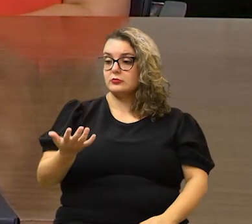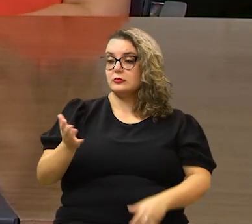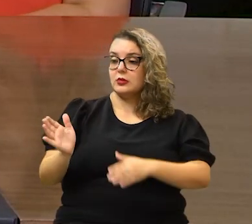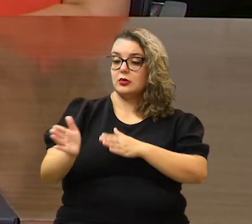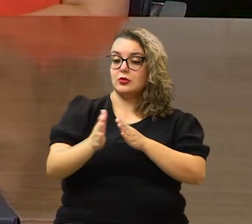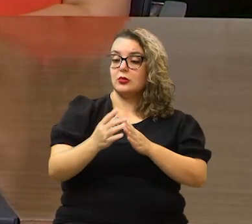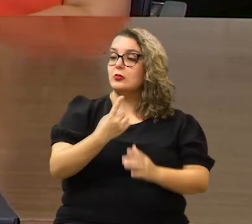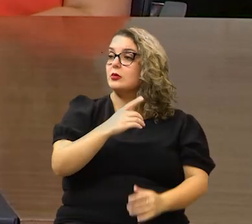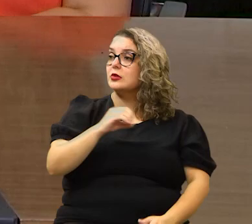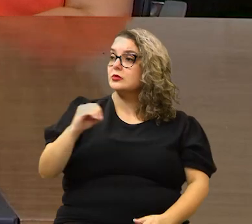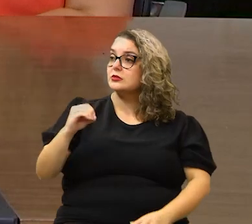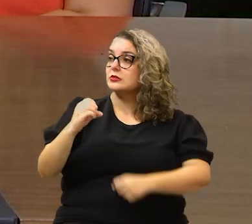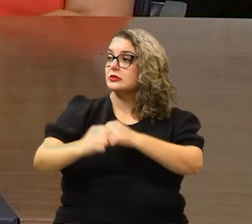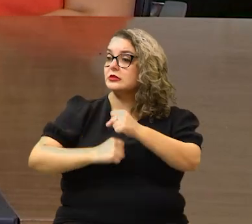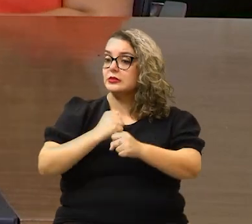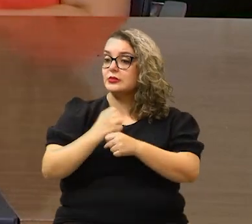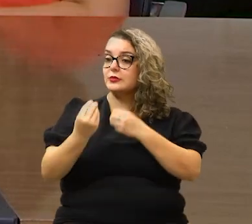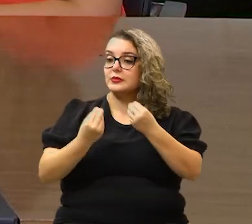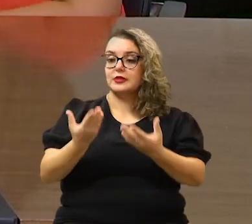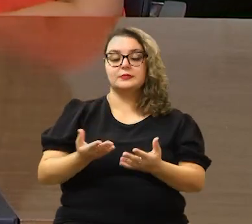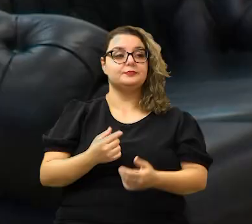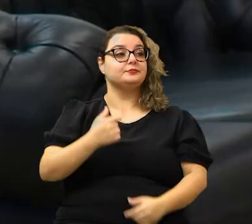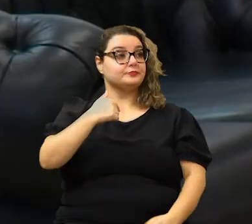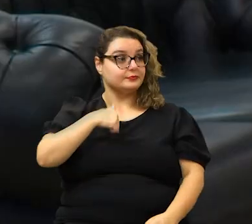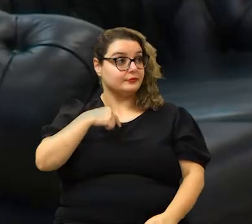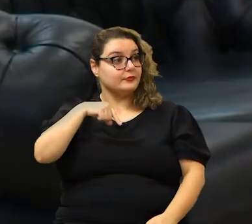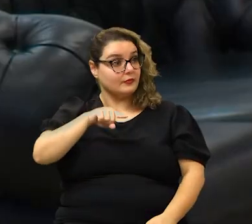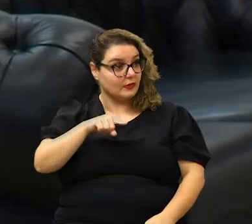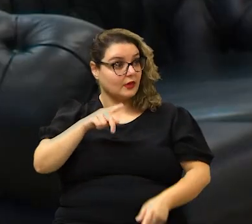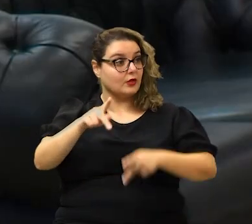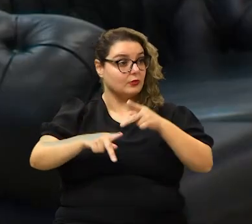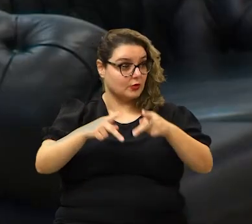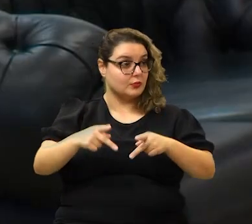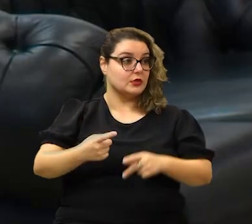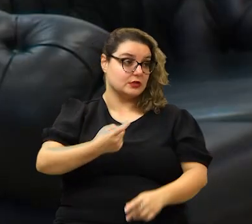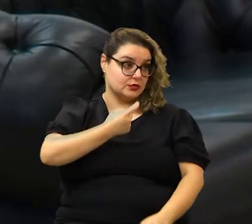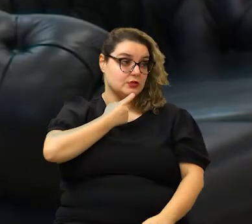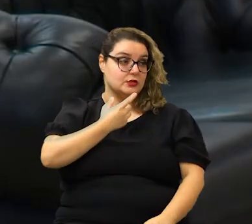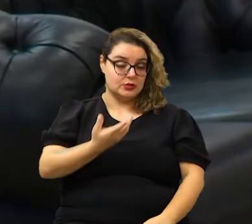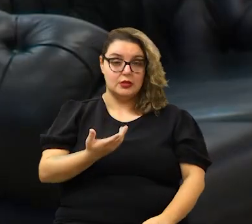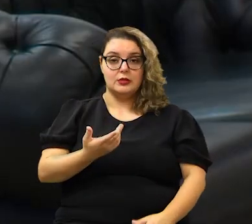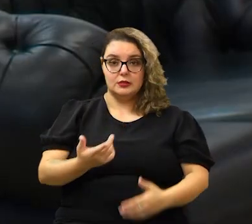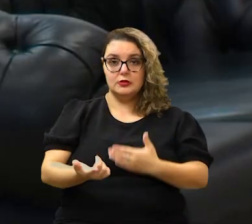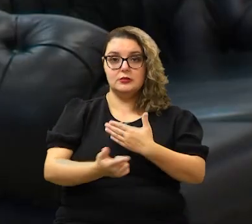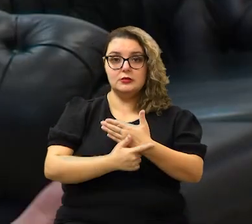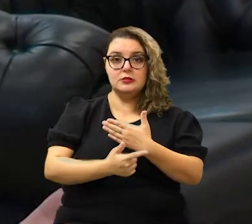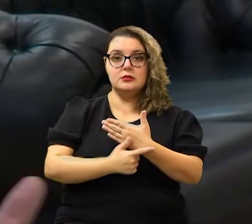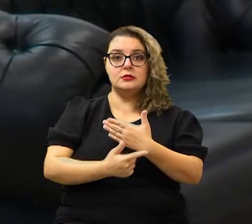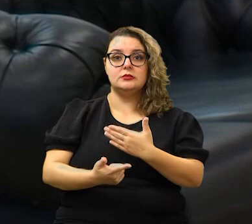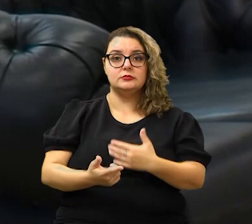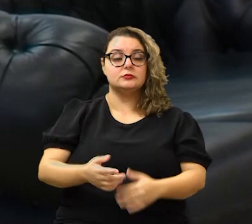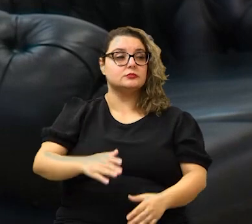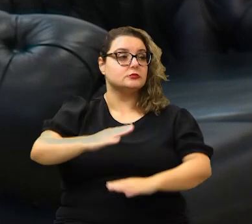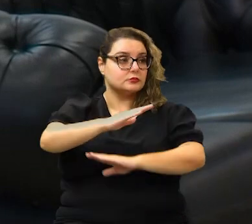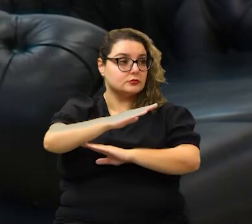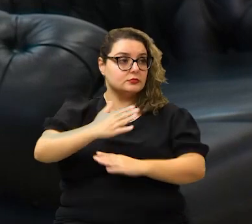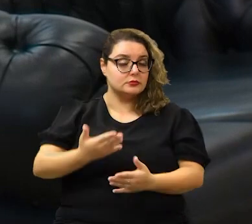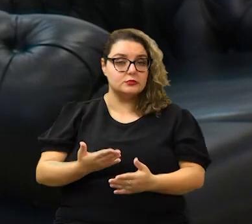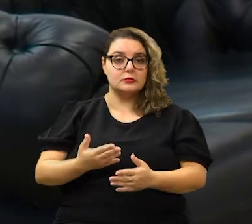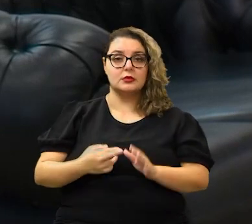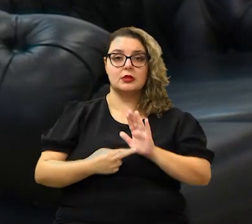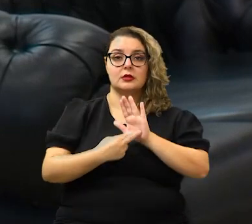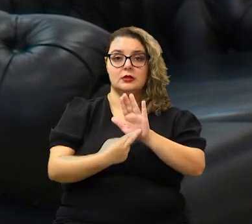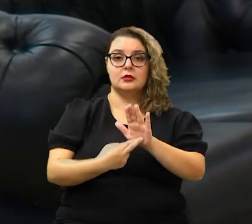pensar, olha, rumo aos 100 anos, como que é isso? Eu fui lá representar a população de Campinas, que é o papel da Câmara